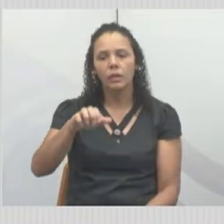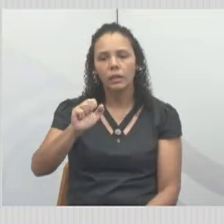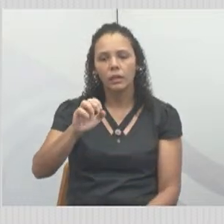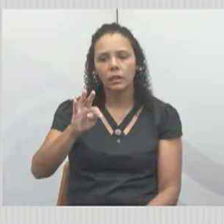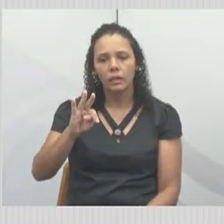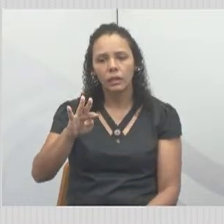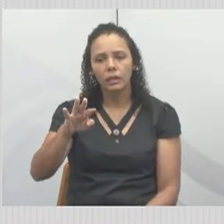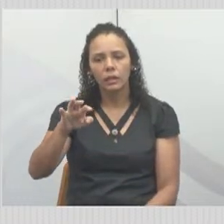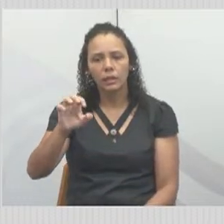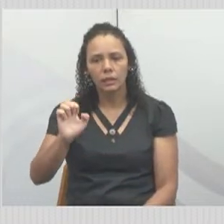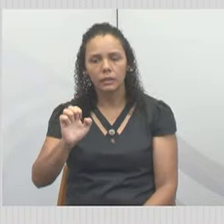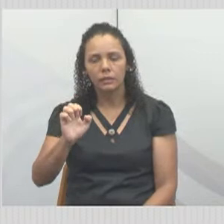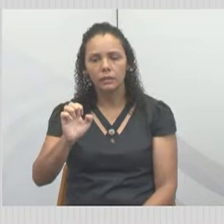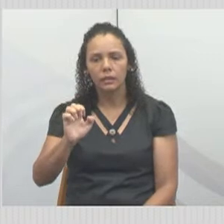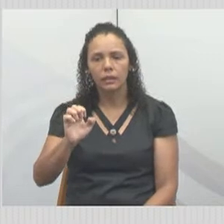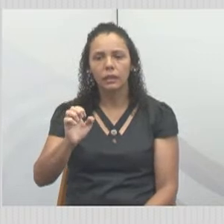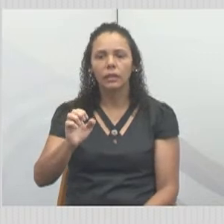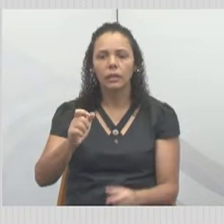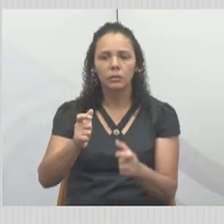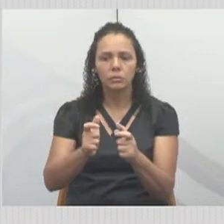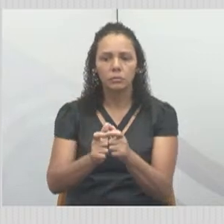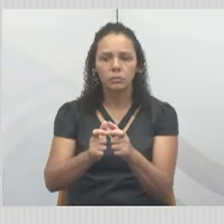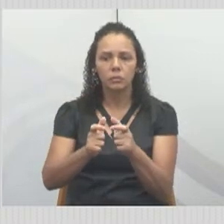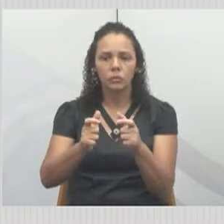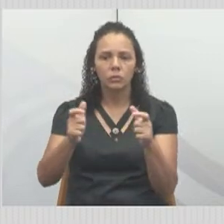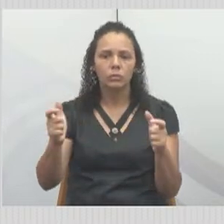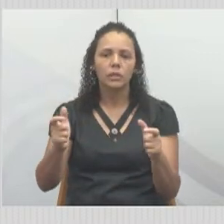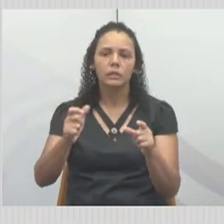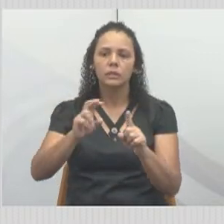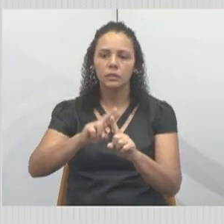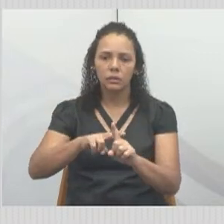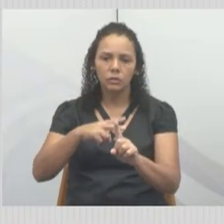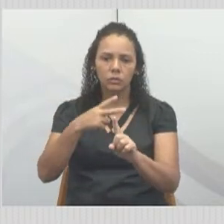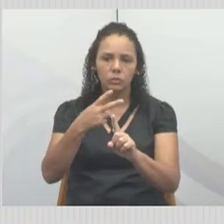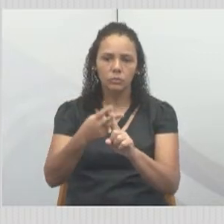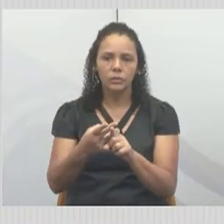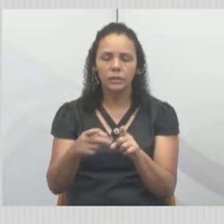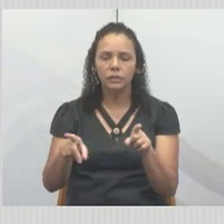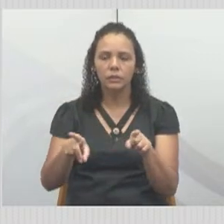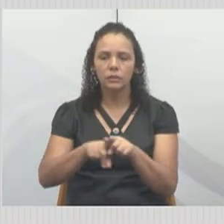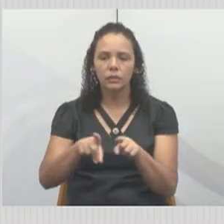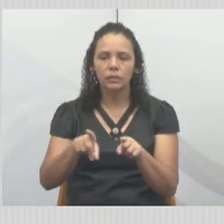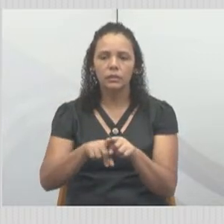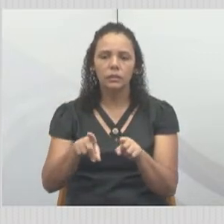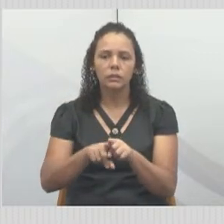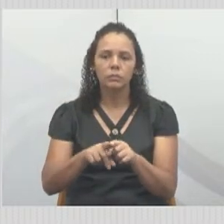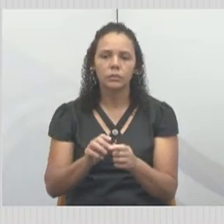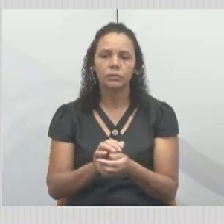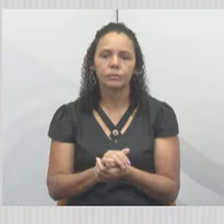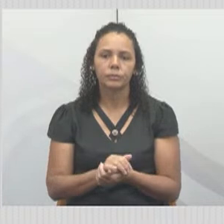ETE do Igarapés, drenagem do Jacinto e readequação da estação do Emília.